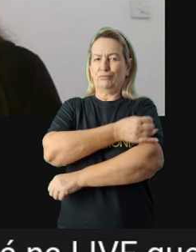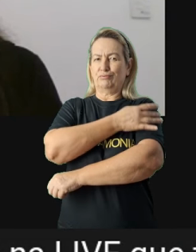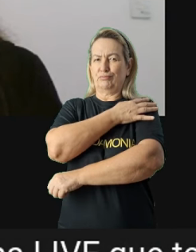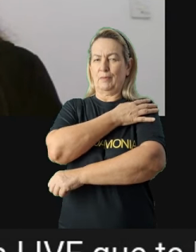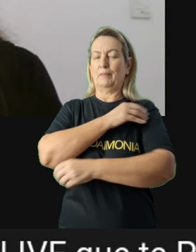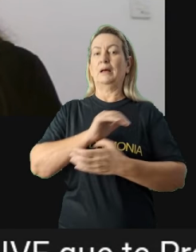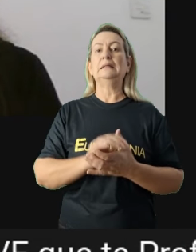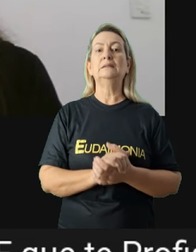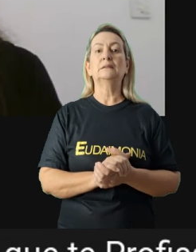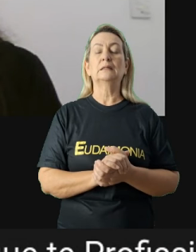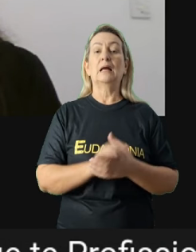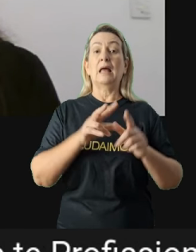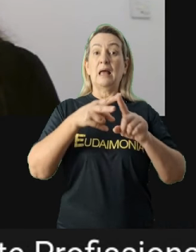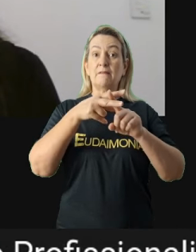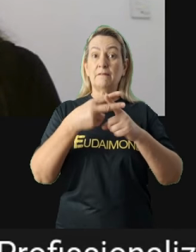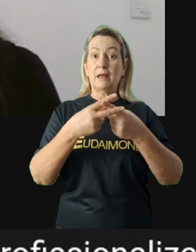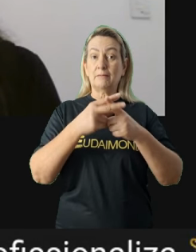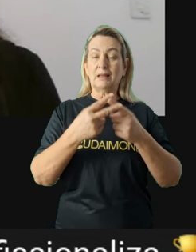básica,